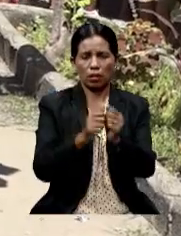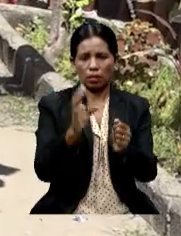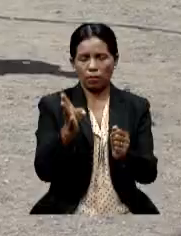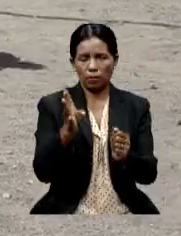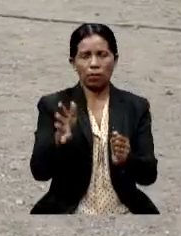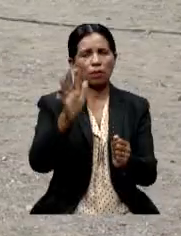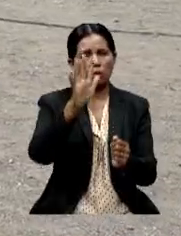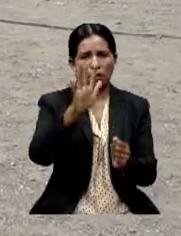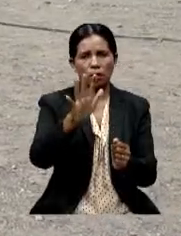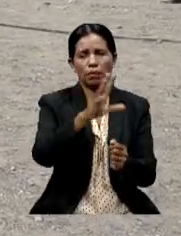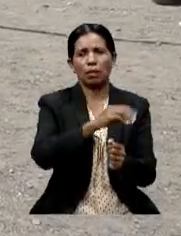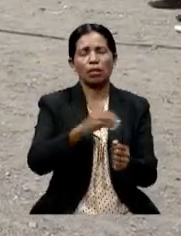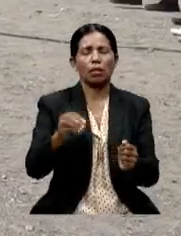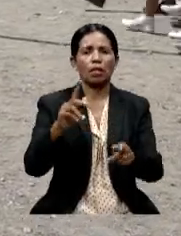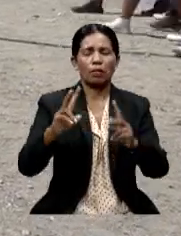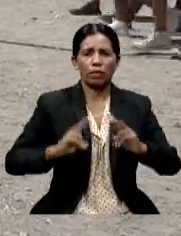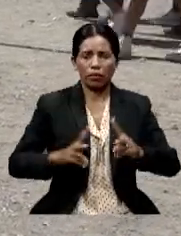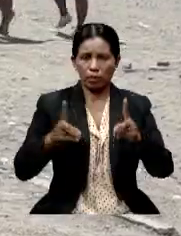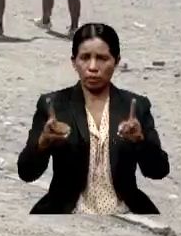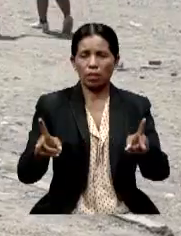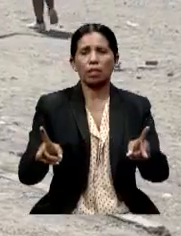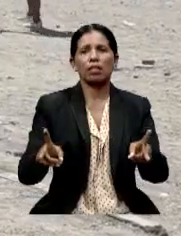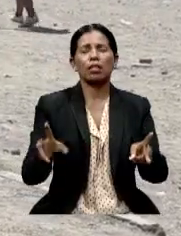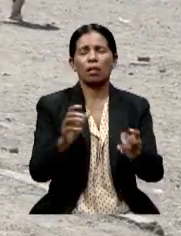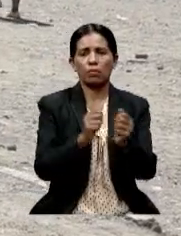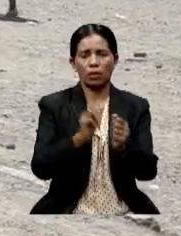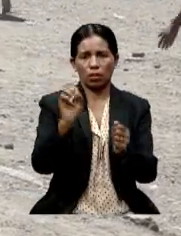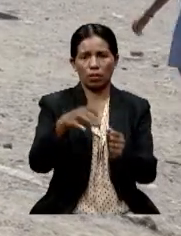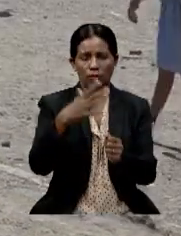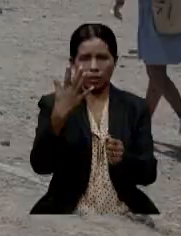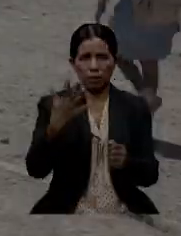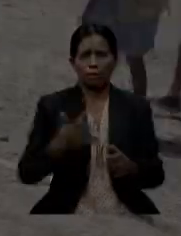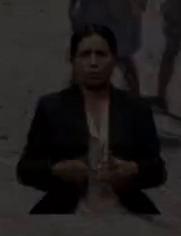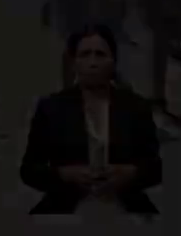lima no kontratadu sa nulu resin lima. Tomás Suárez, Yemen.